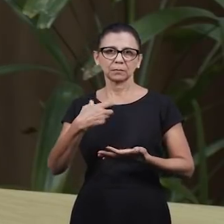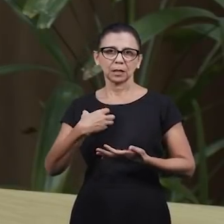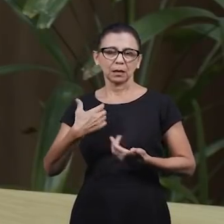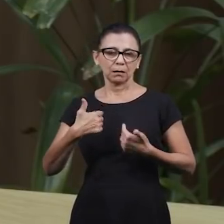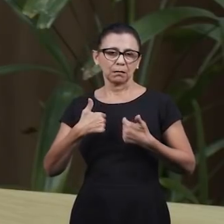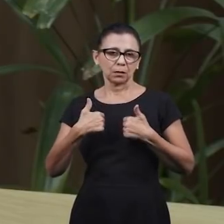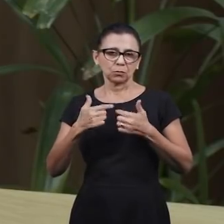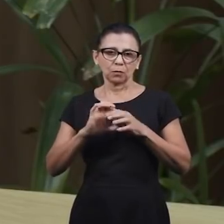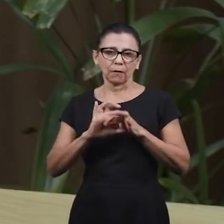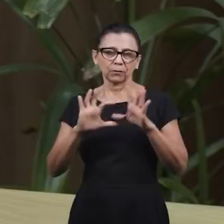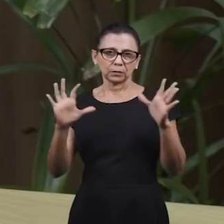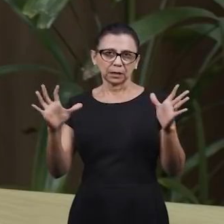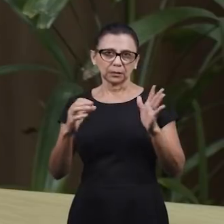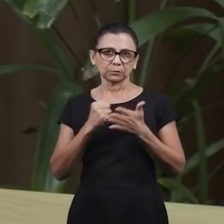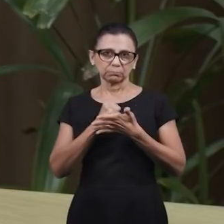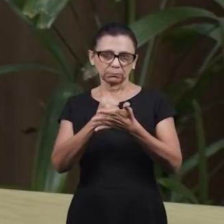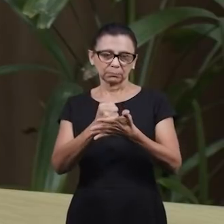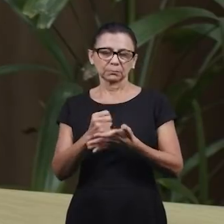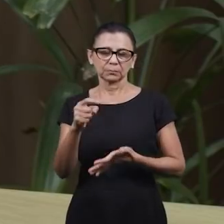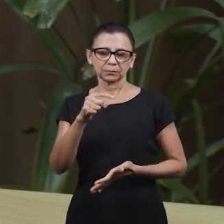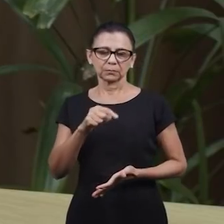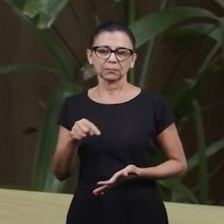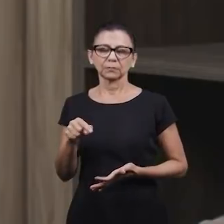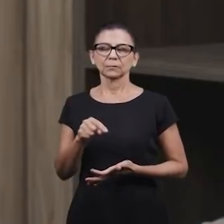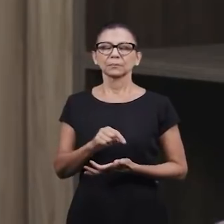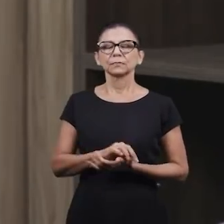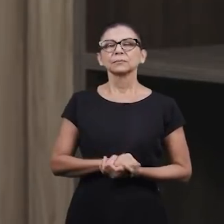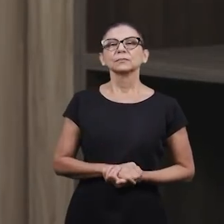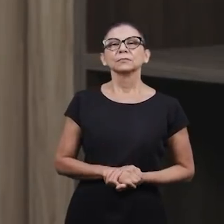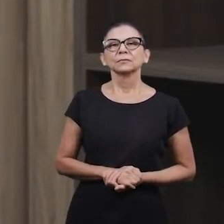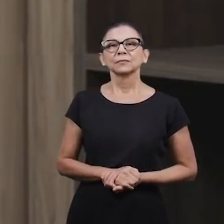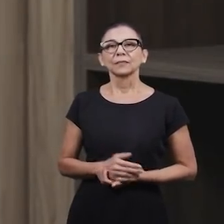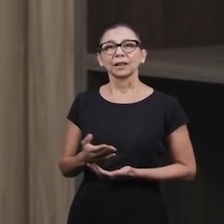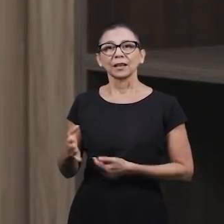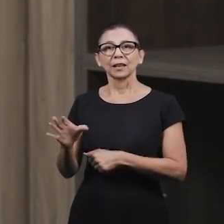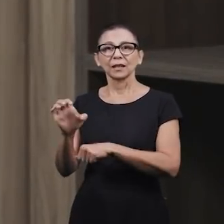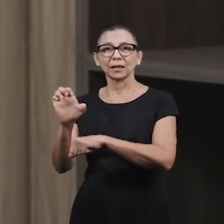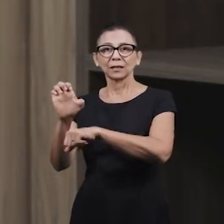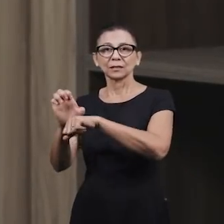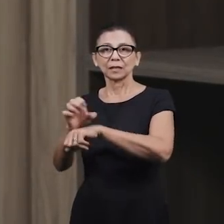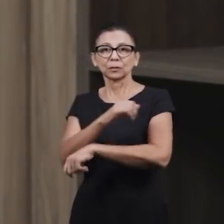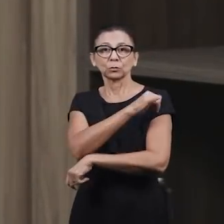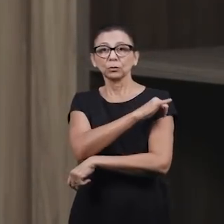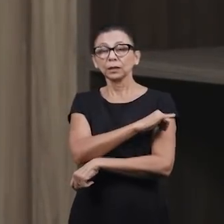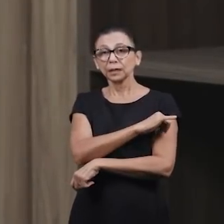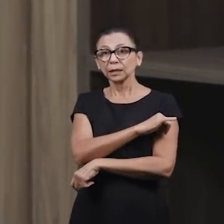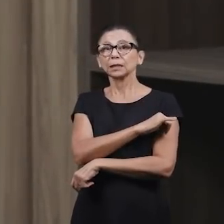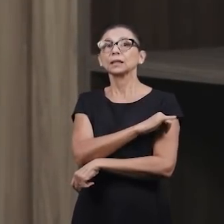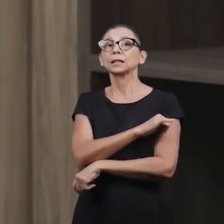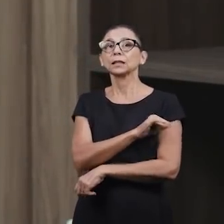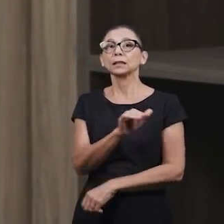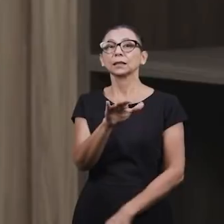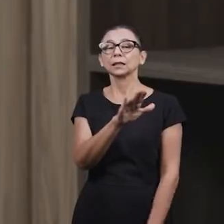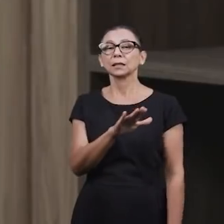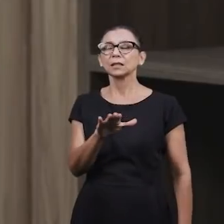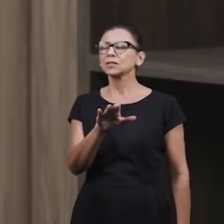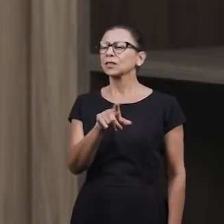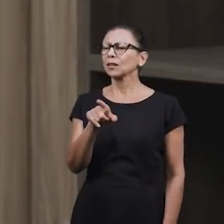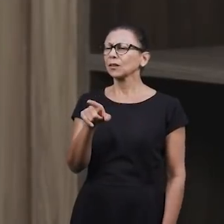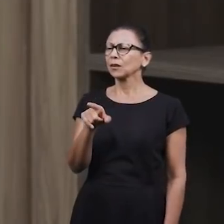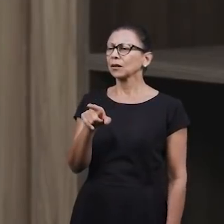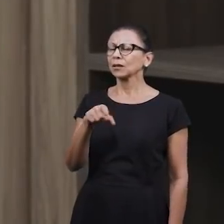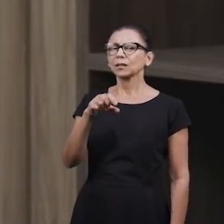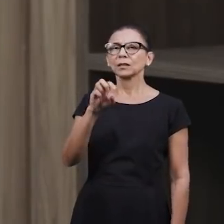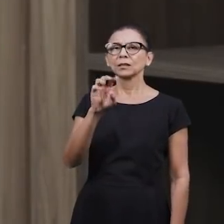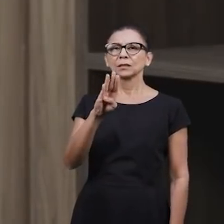todos aqueles que nos ouvem e nos assistem. Amém. Pois é, pastor Maurilo do Rio de Janeiro, está aqui, ali daquela região de Volta